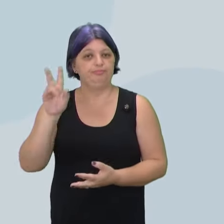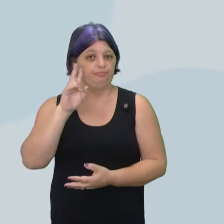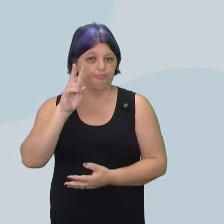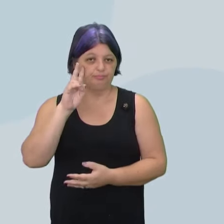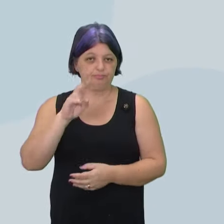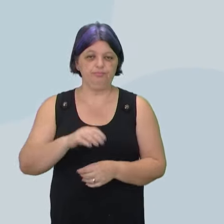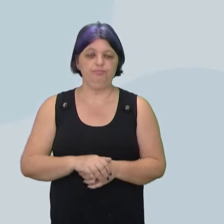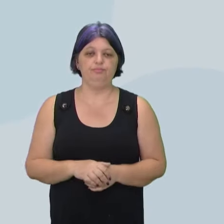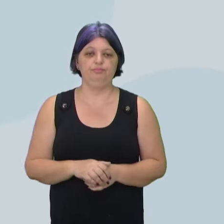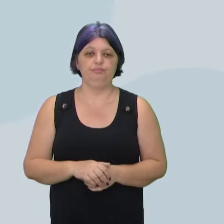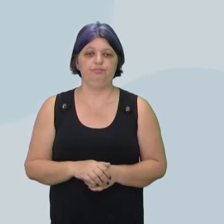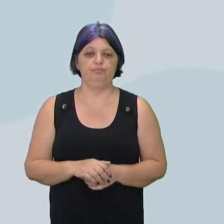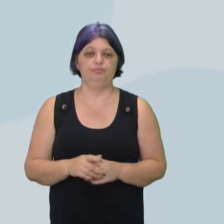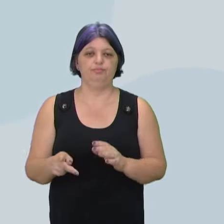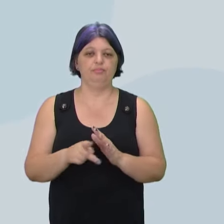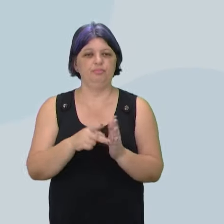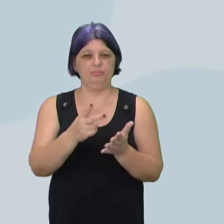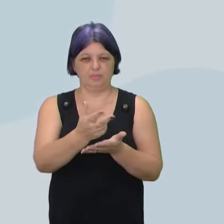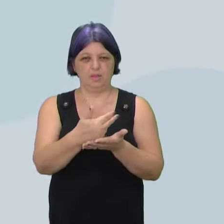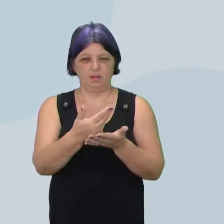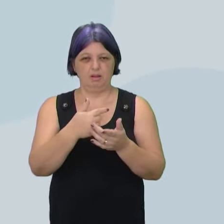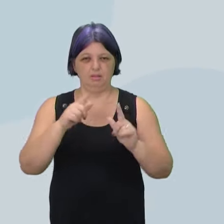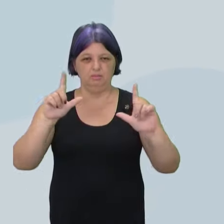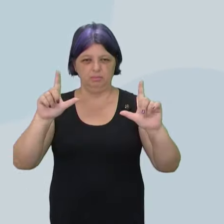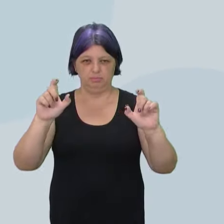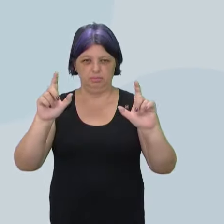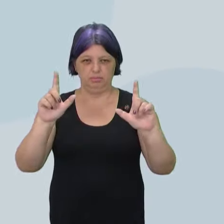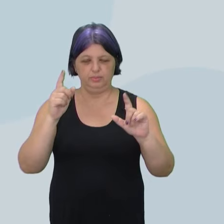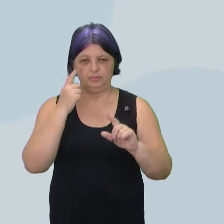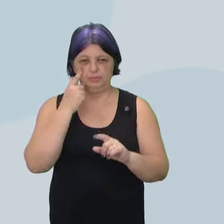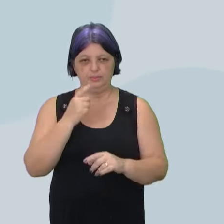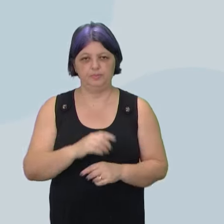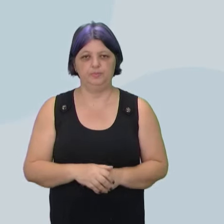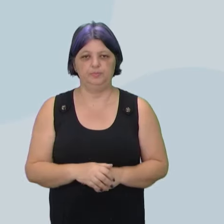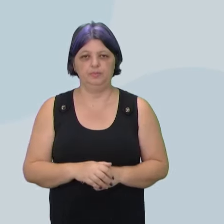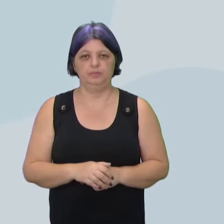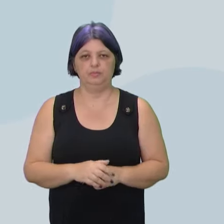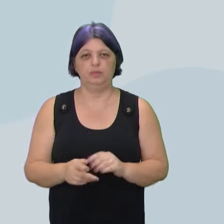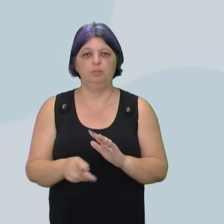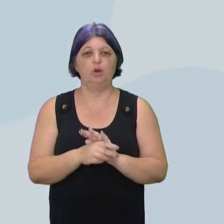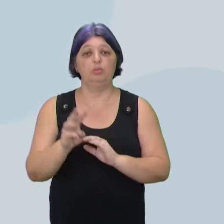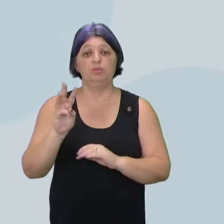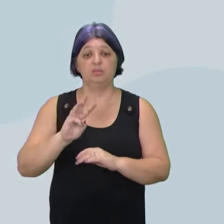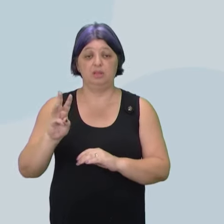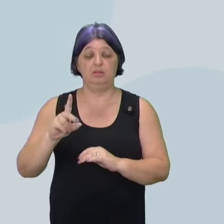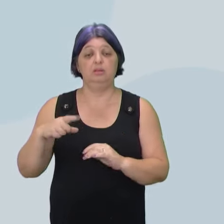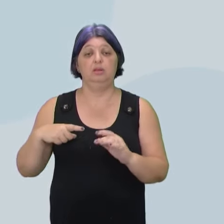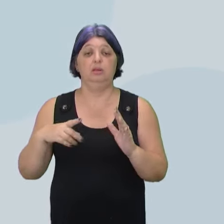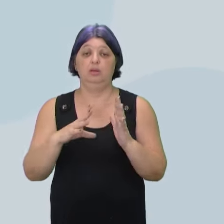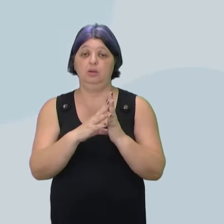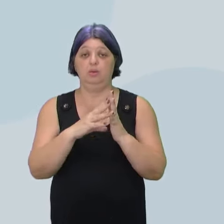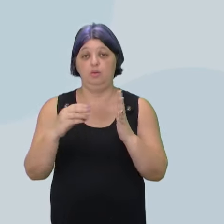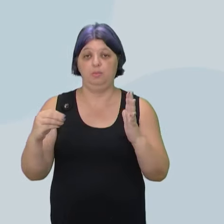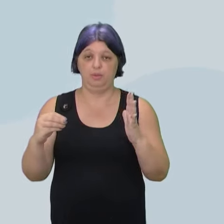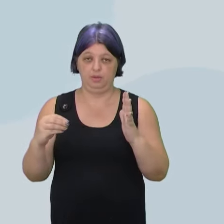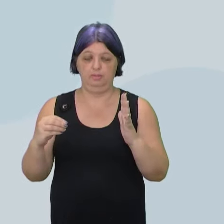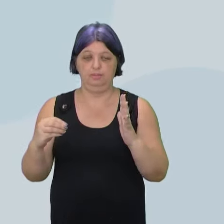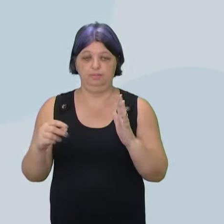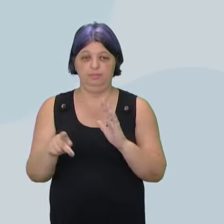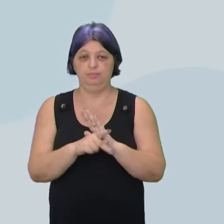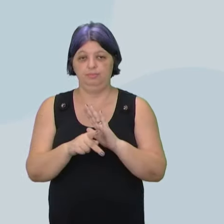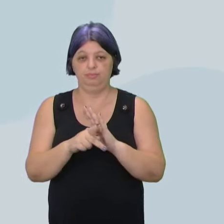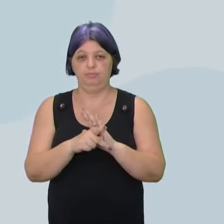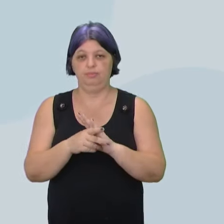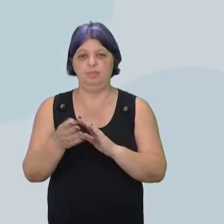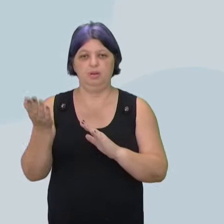ó. Esse desenho que tem aí, eu tirei ali desse site que está ali, é uma réplica de um antigo